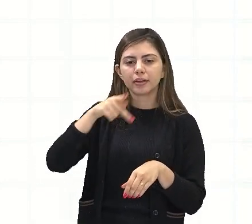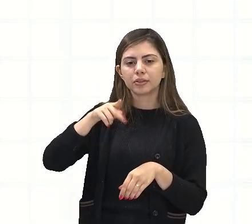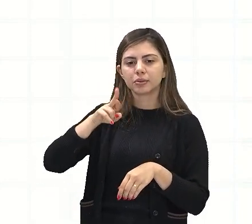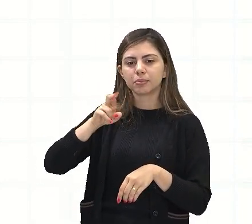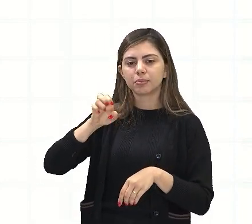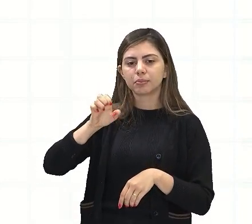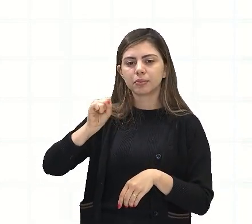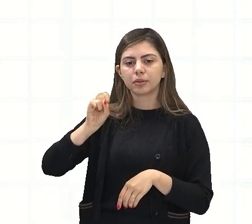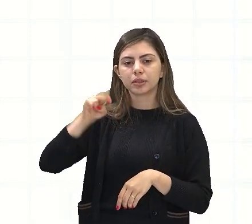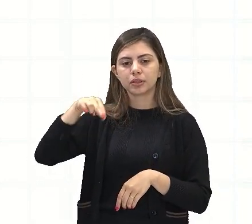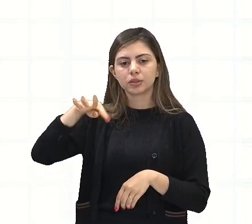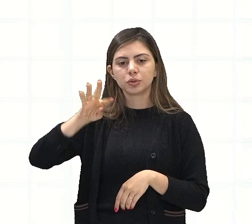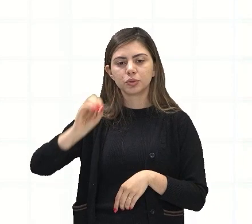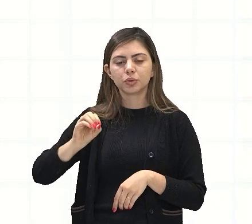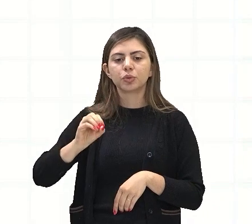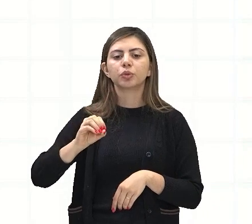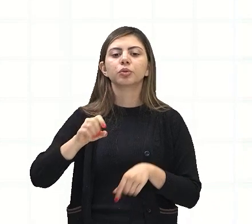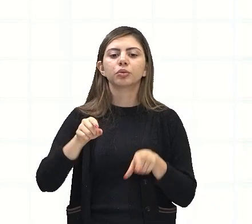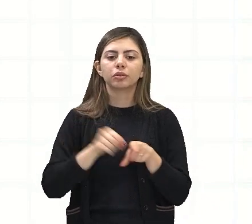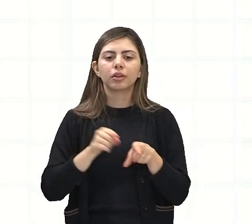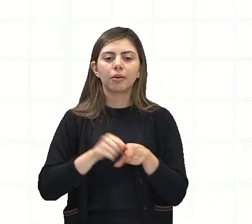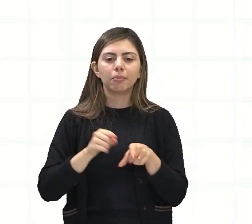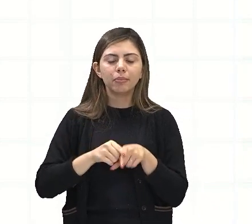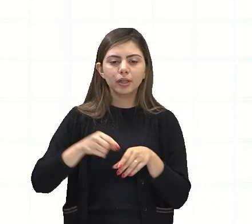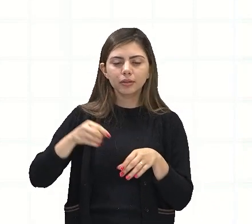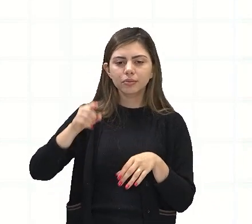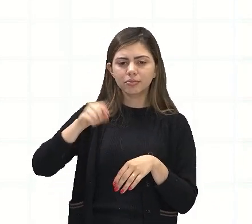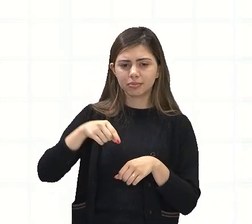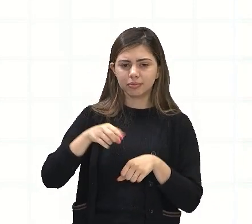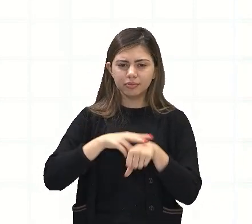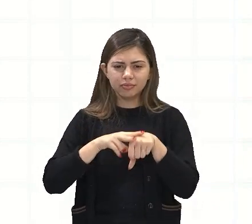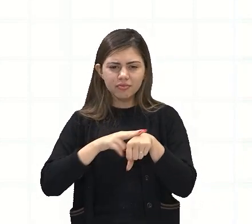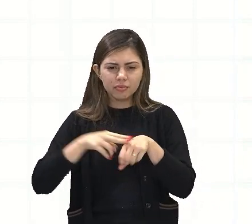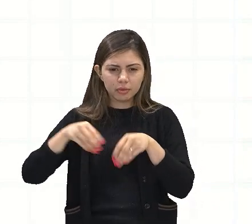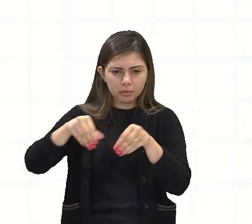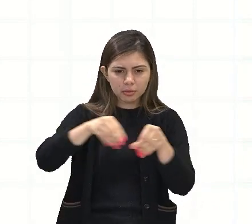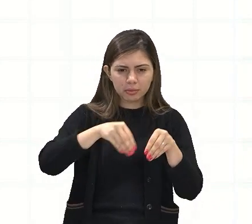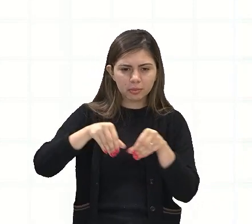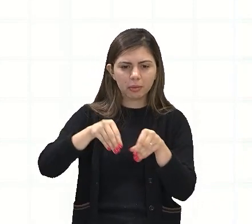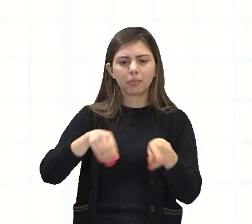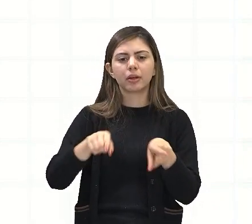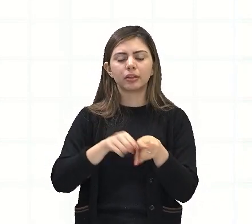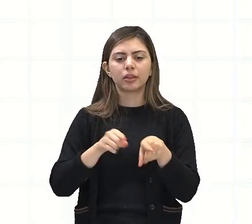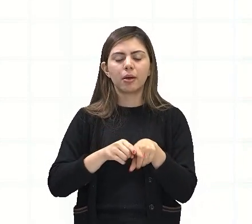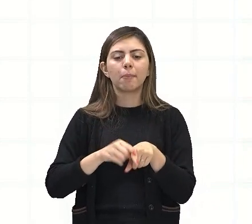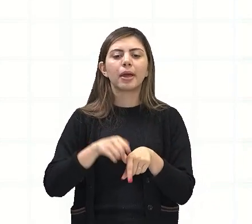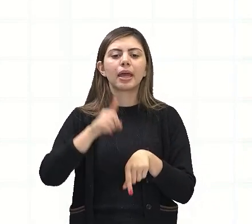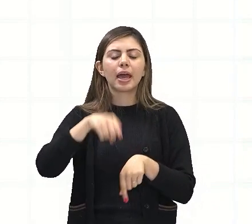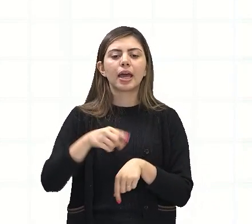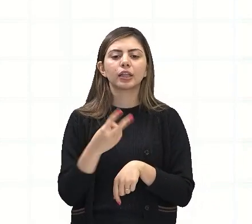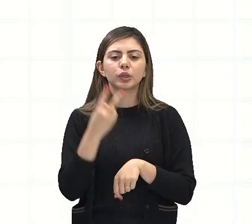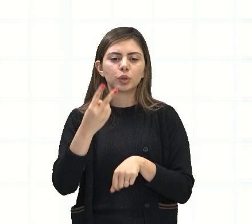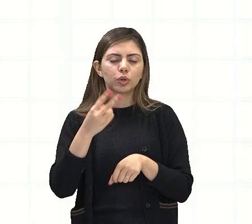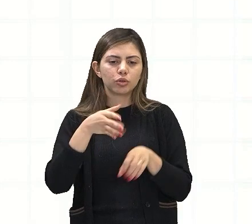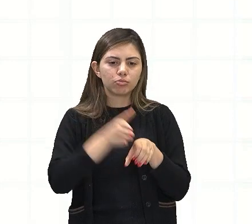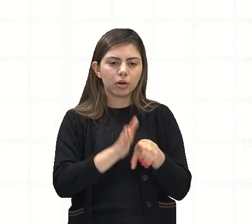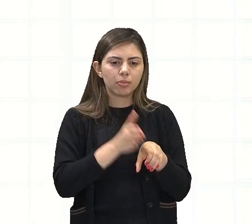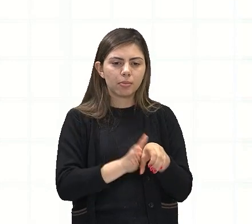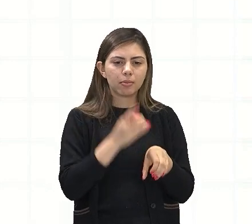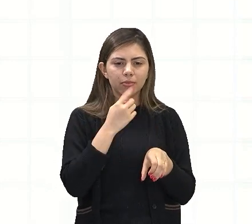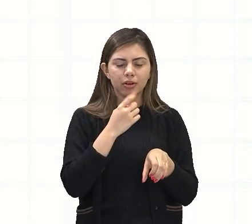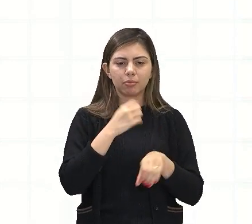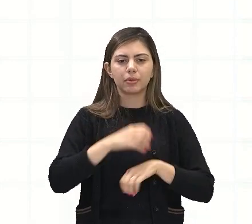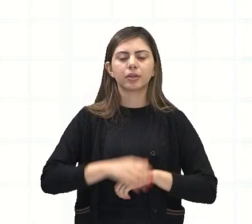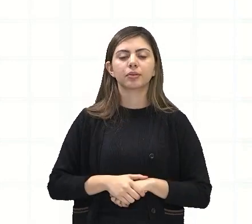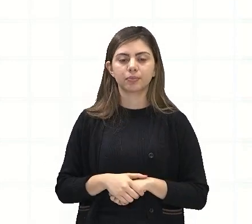verde a gosto, 2 fatias de tomate. Aqui eu tenho os ingredientes, a primeira parte da receita. Vamos para a segunda